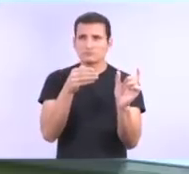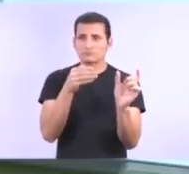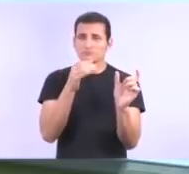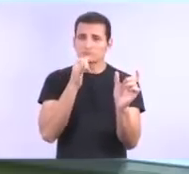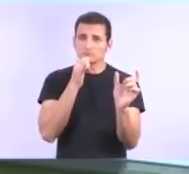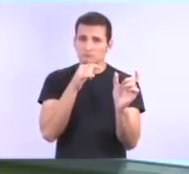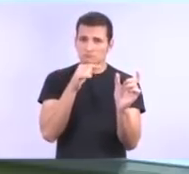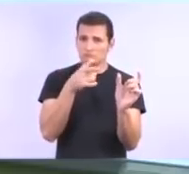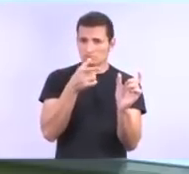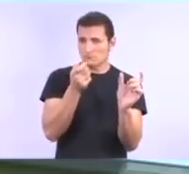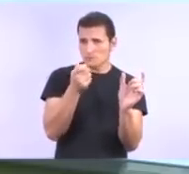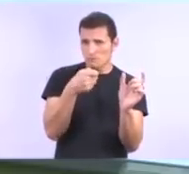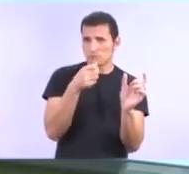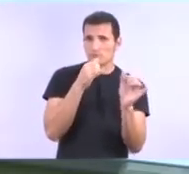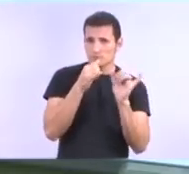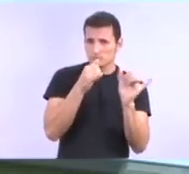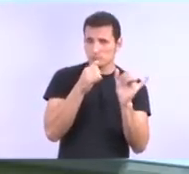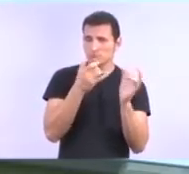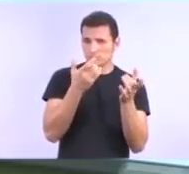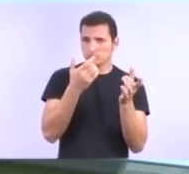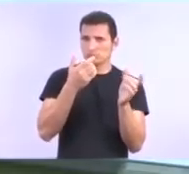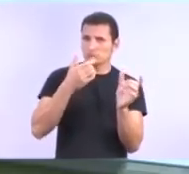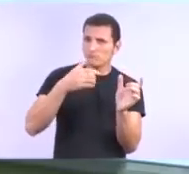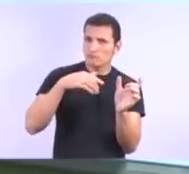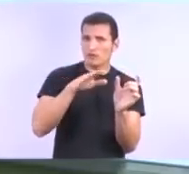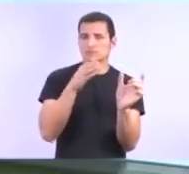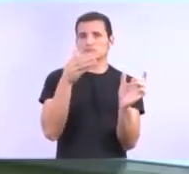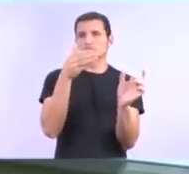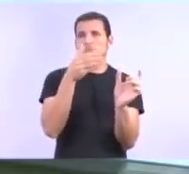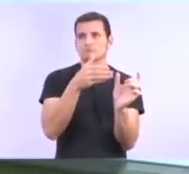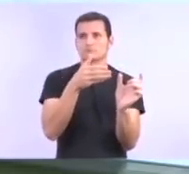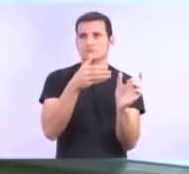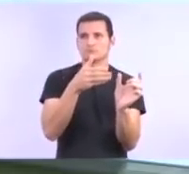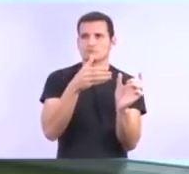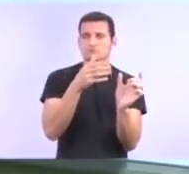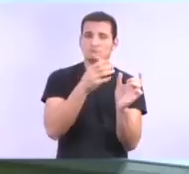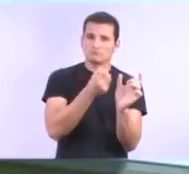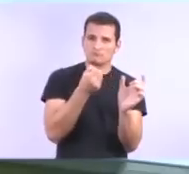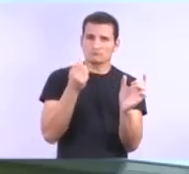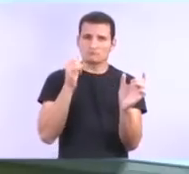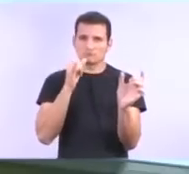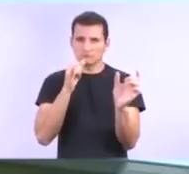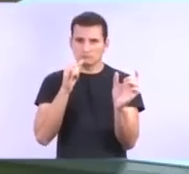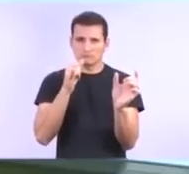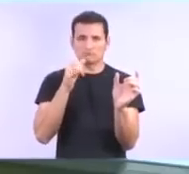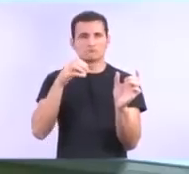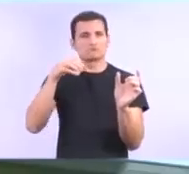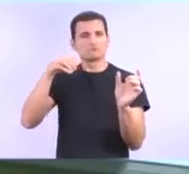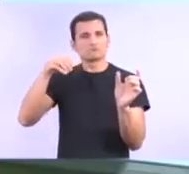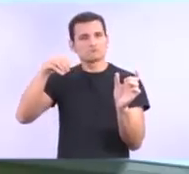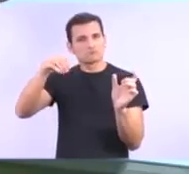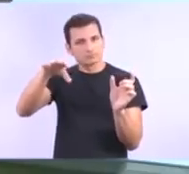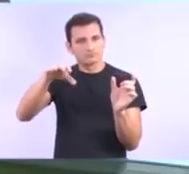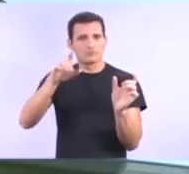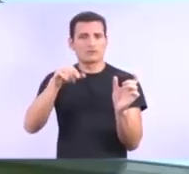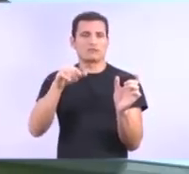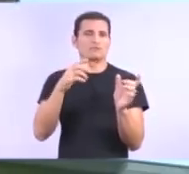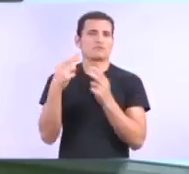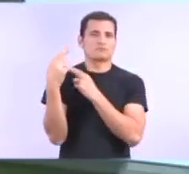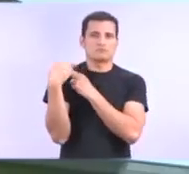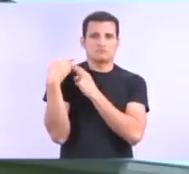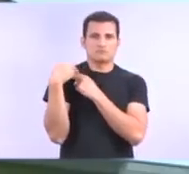essas informações, eu passo. Eu vou lá no atributo, pego a informação e repasso para você. Essa é a função do